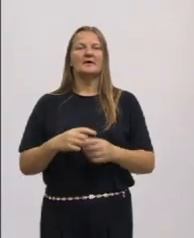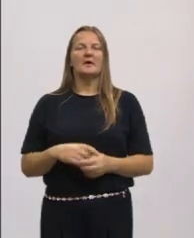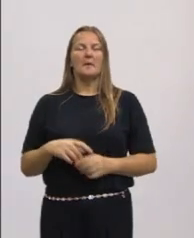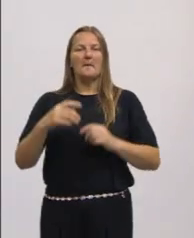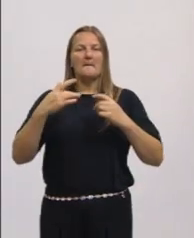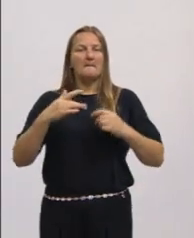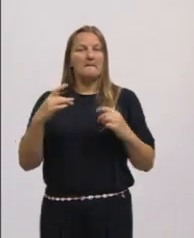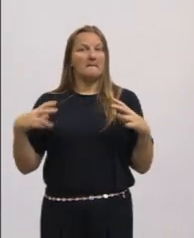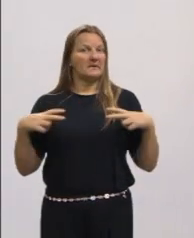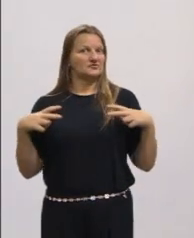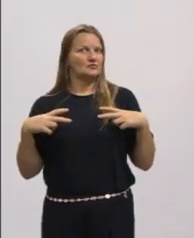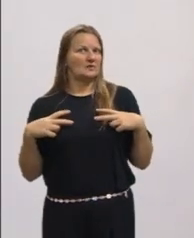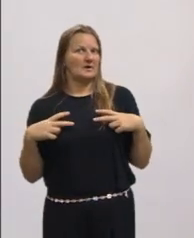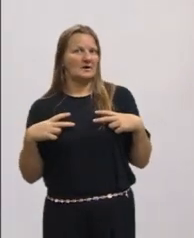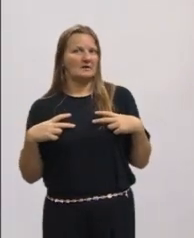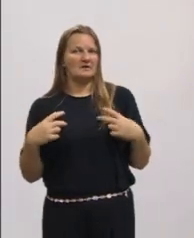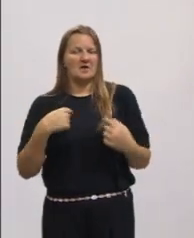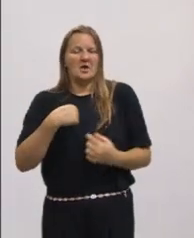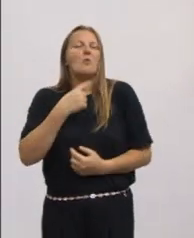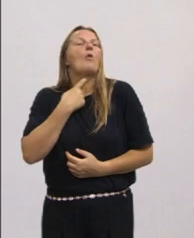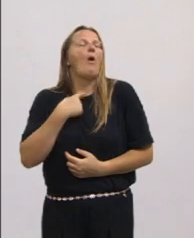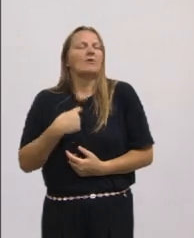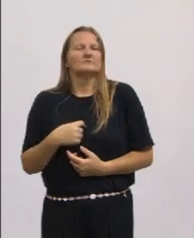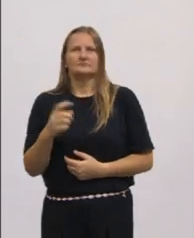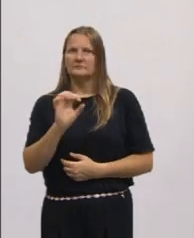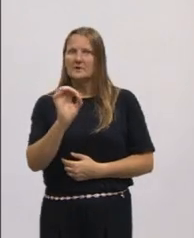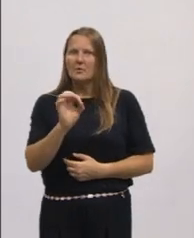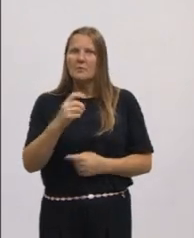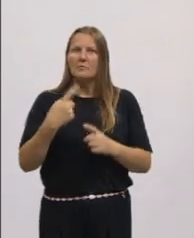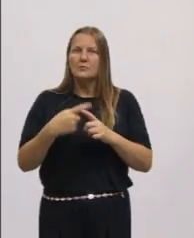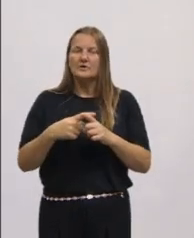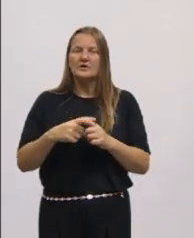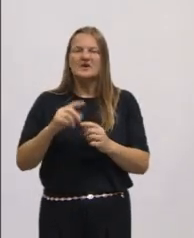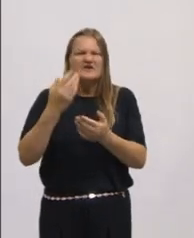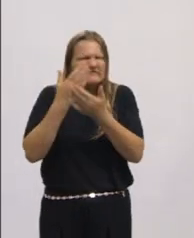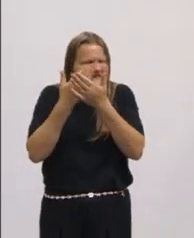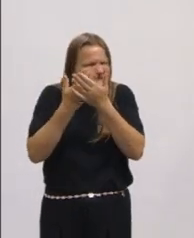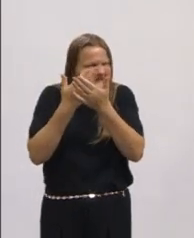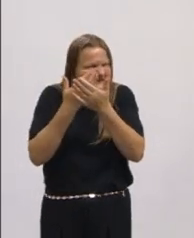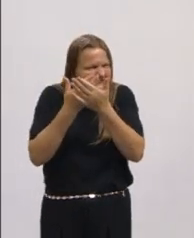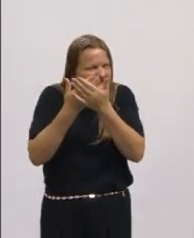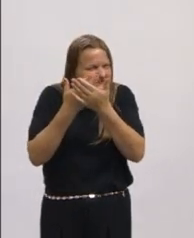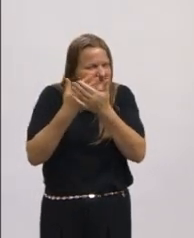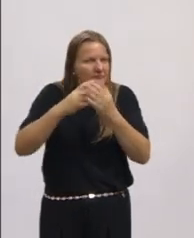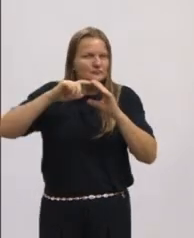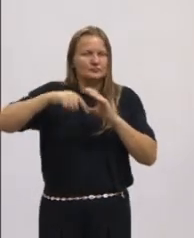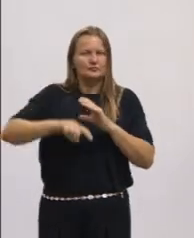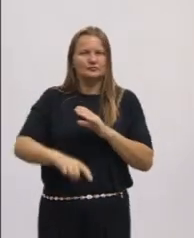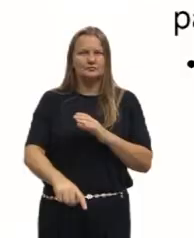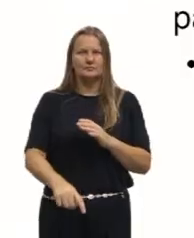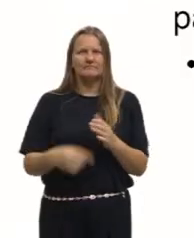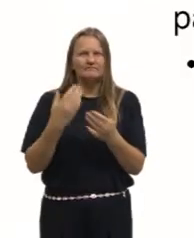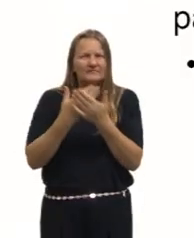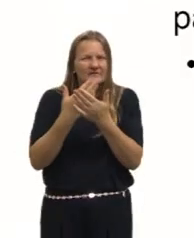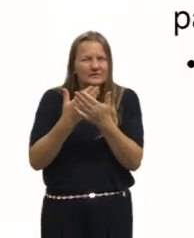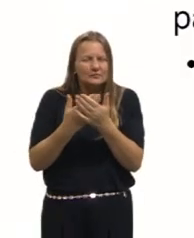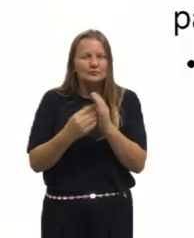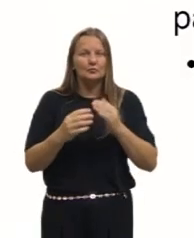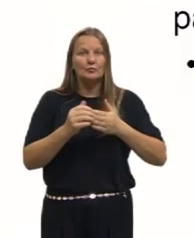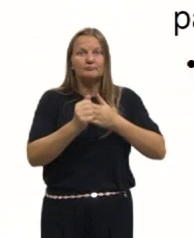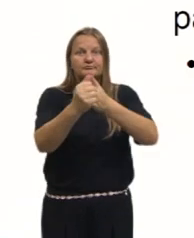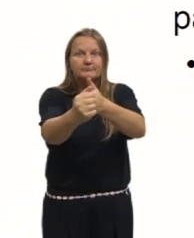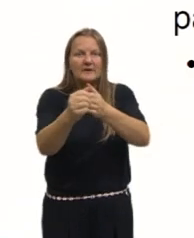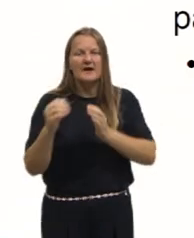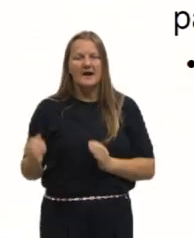pessoal não é por um gosto próprio Mas é por isso estudos né a gente então tem muitos estudos indicando que